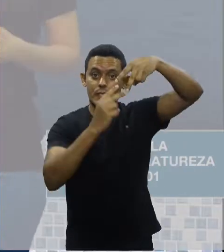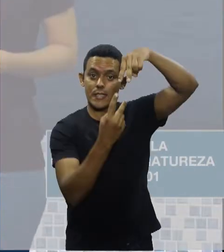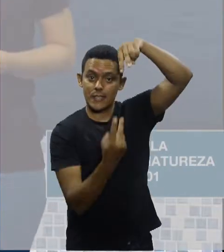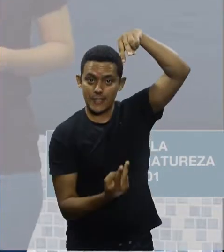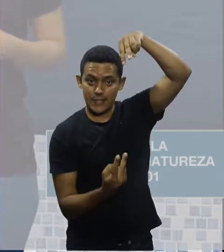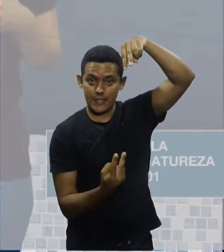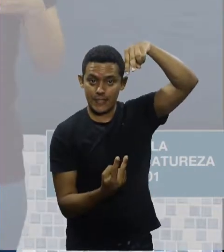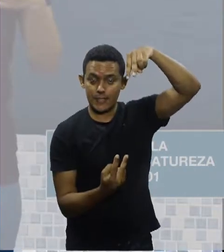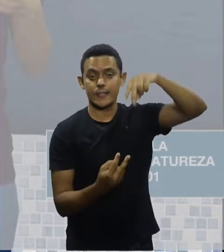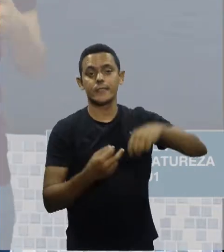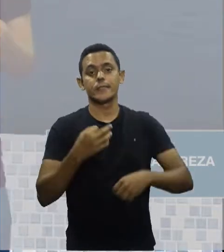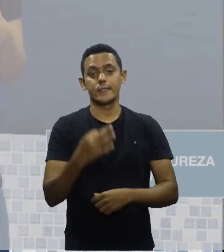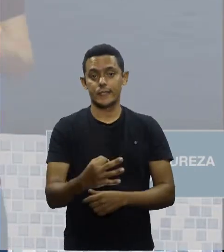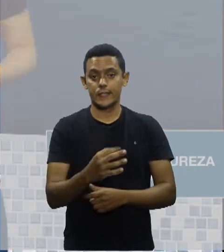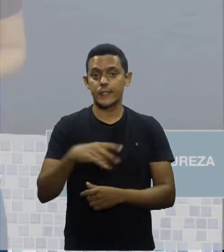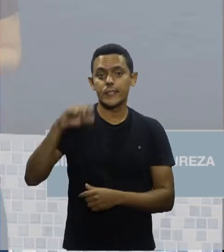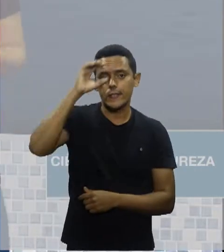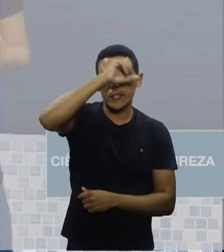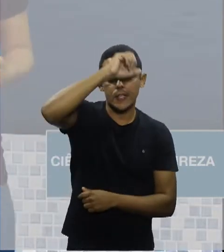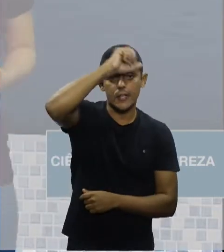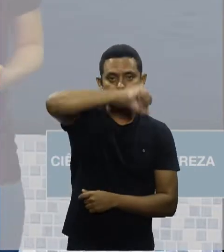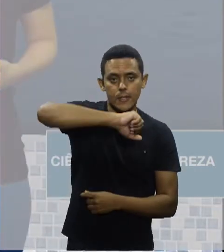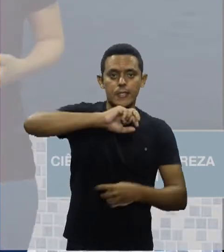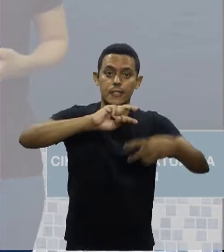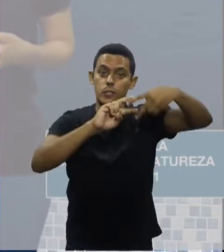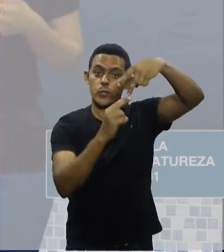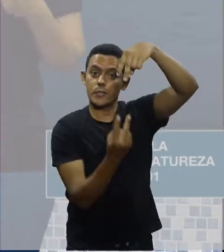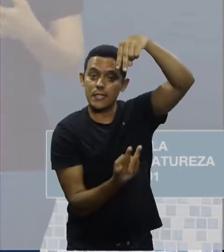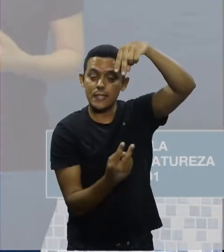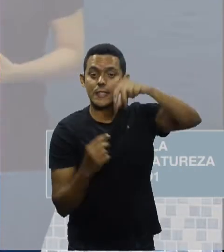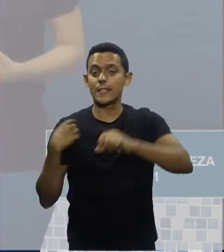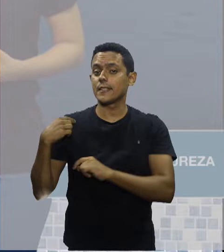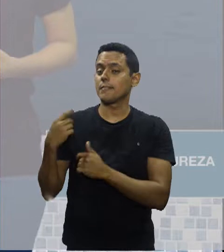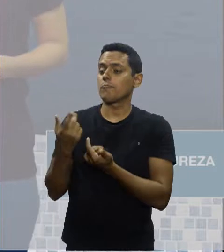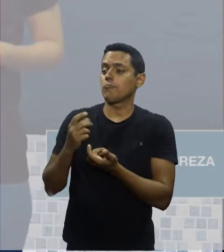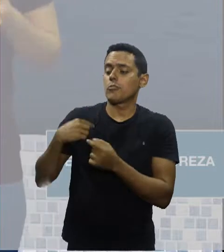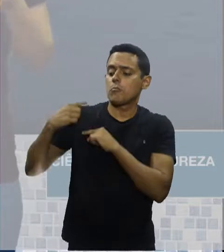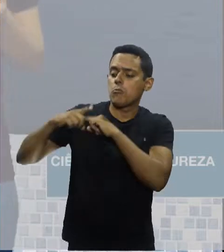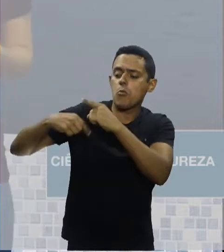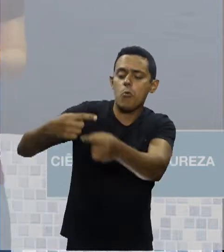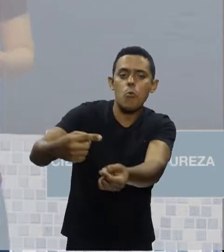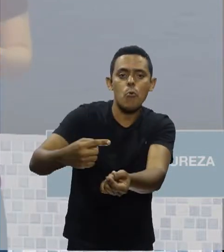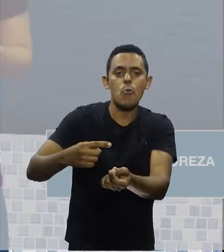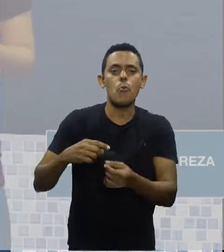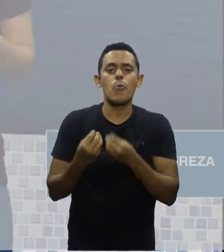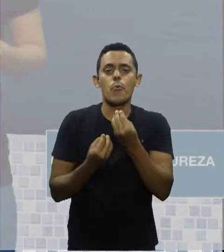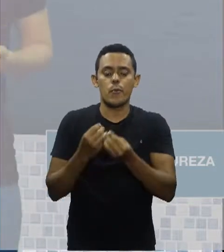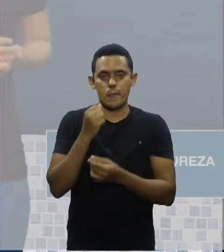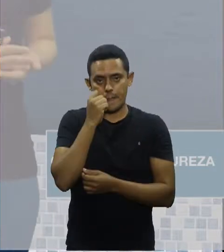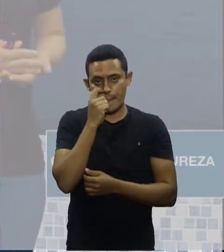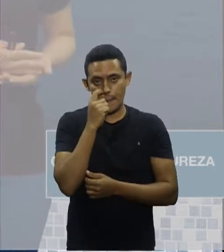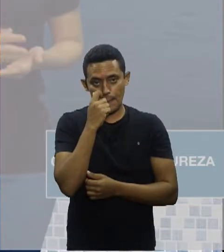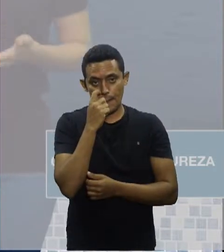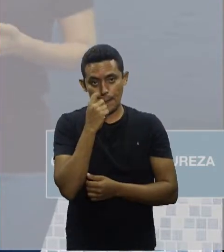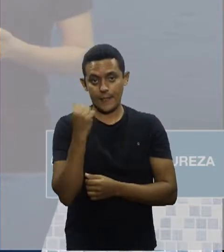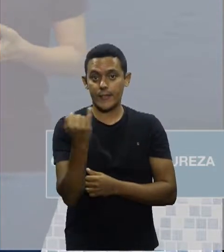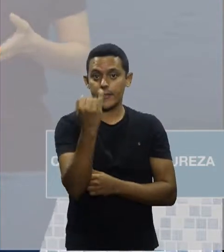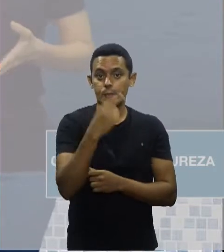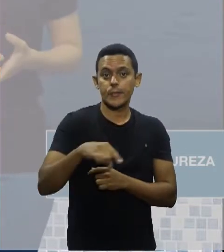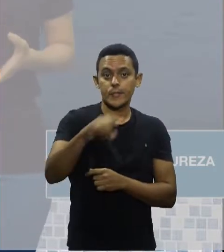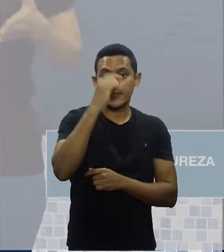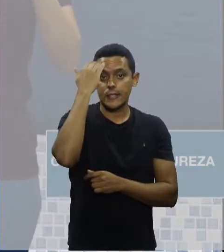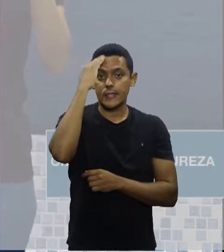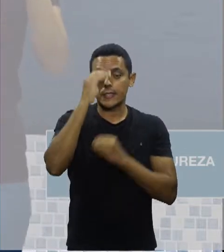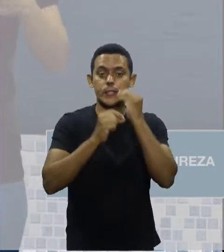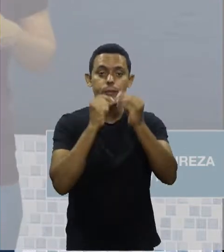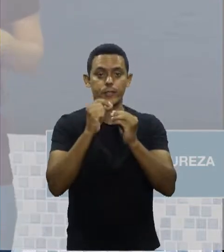Variabilidade genética, características hereditárias, as leis de Mendel. É importante a gente enfatizar que todo o